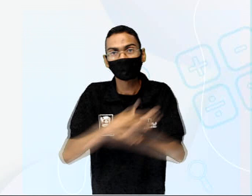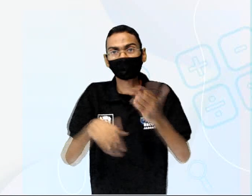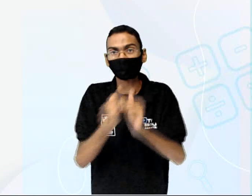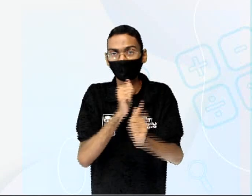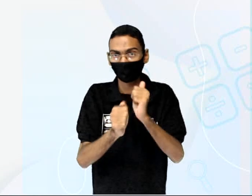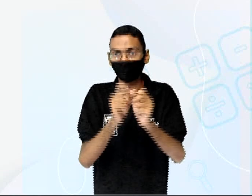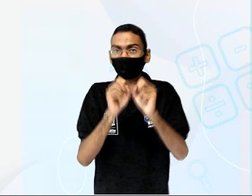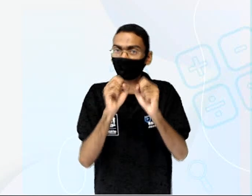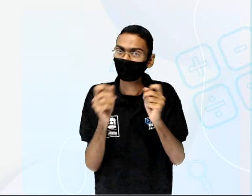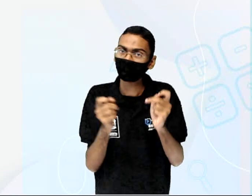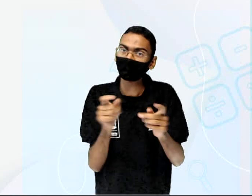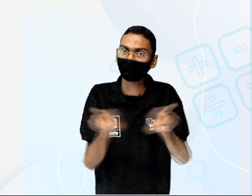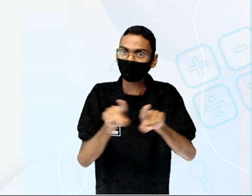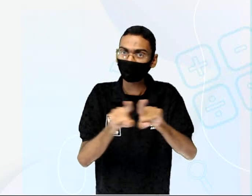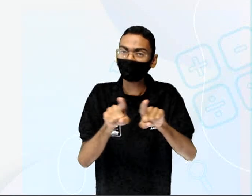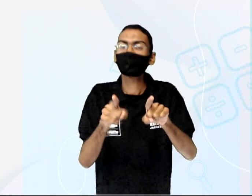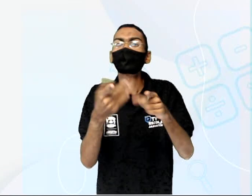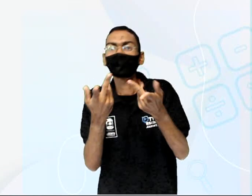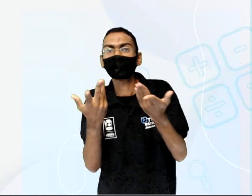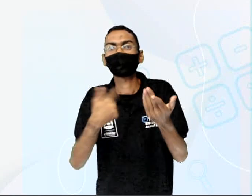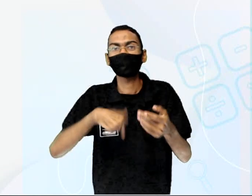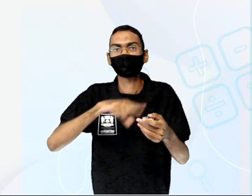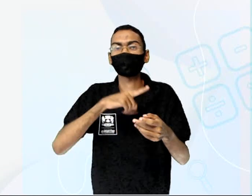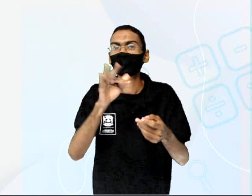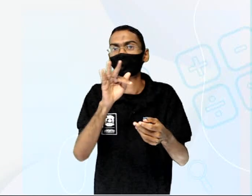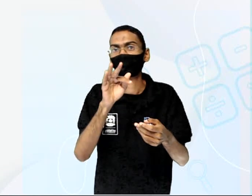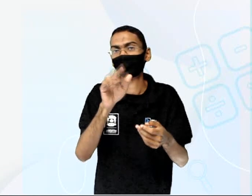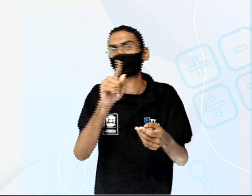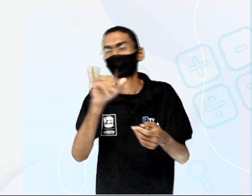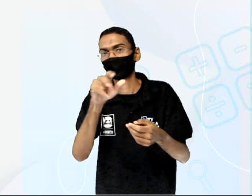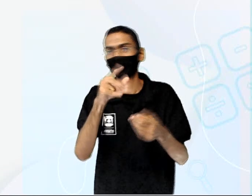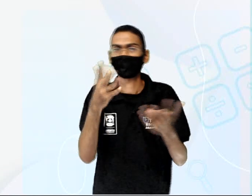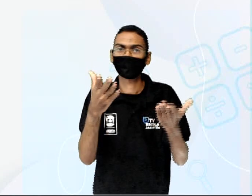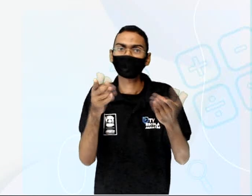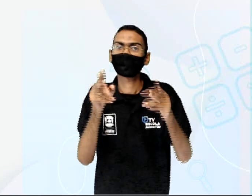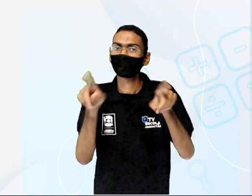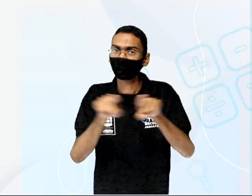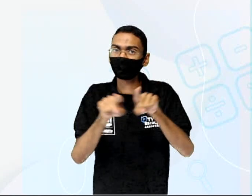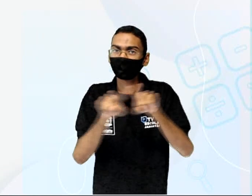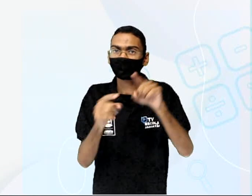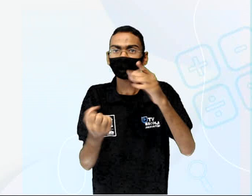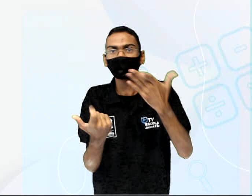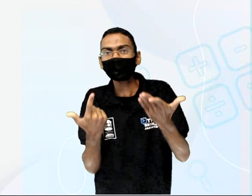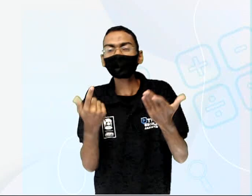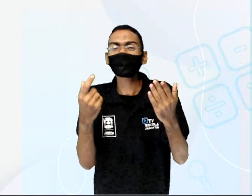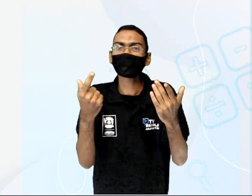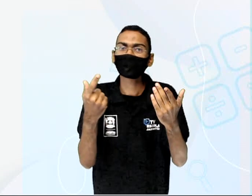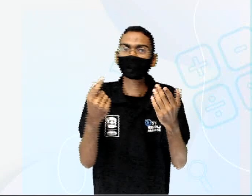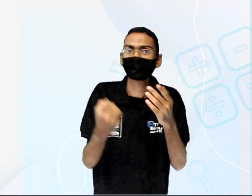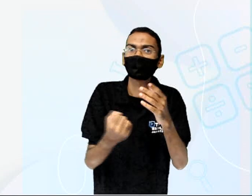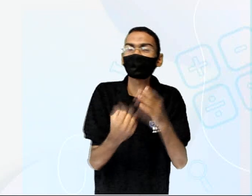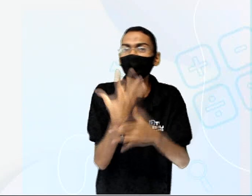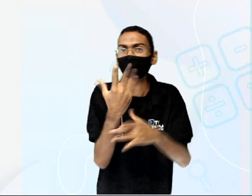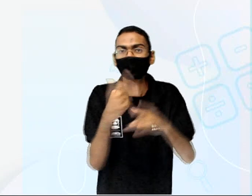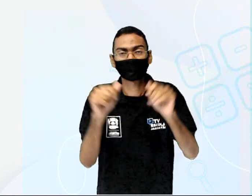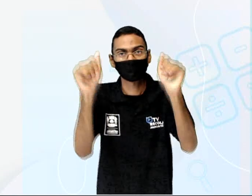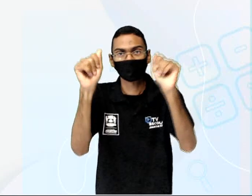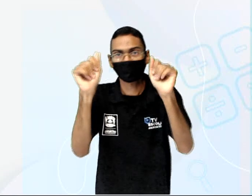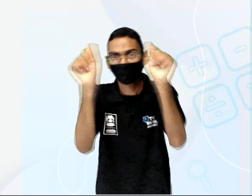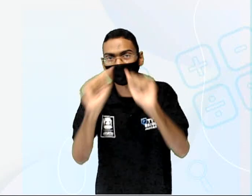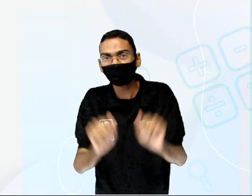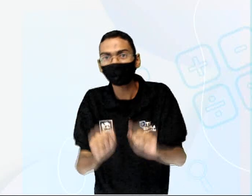A gente tem Julie Flinker, tá? Uma de suas maiores obras se chama Desconstruindo o Simples